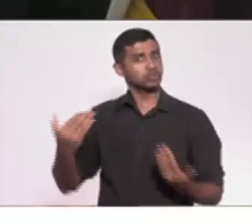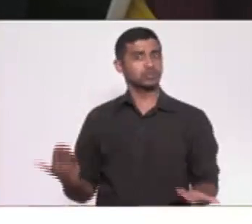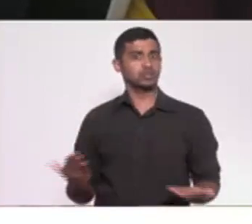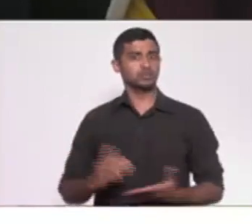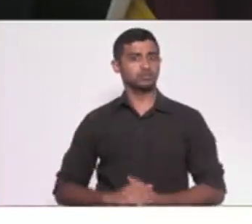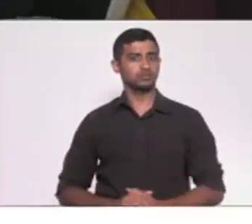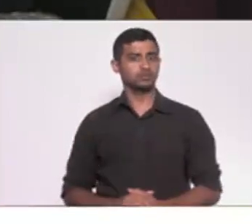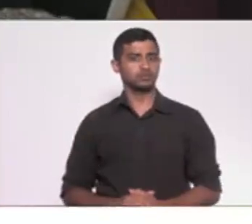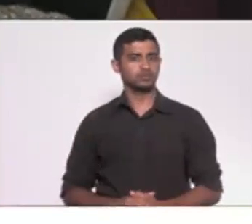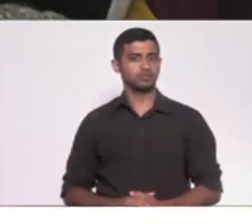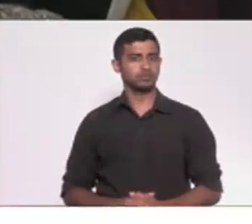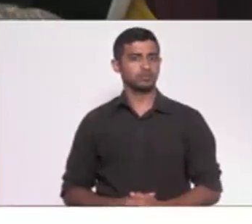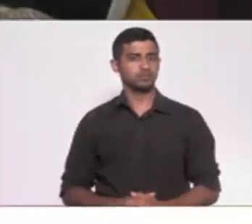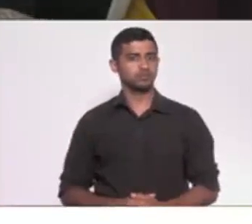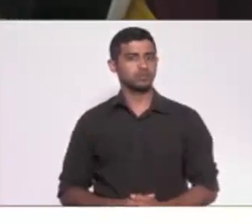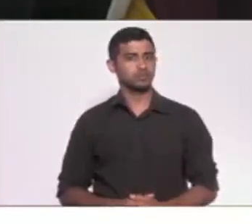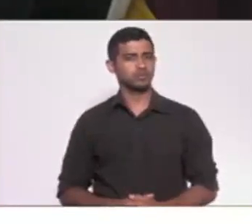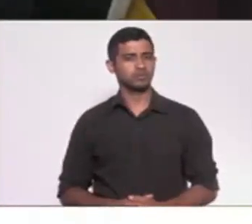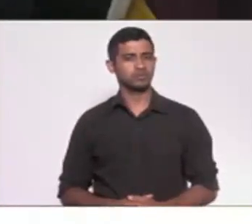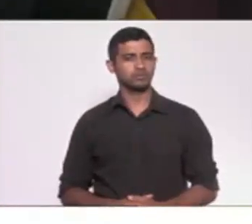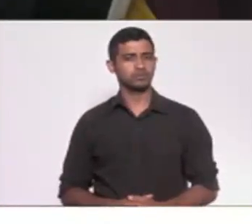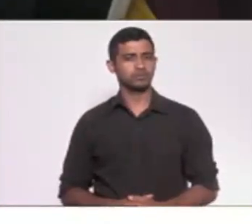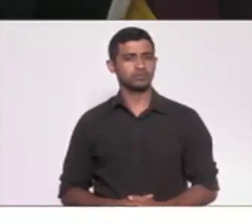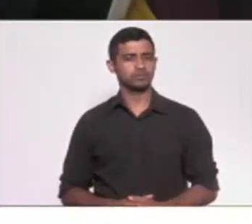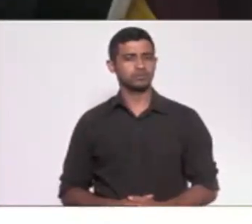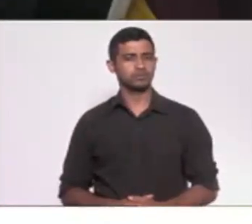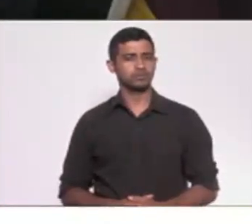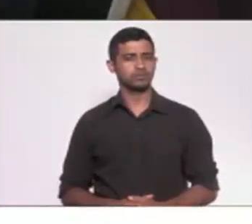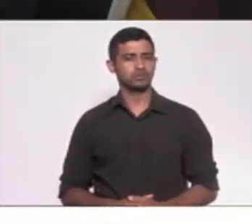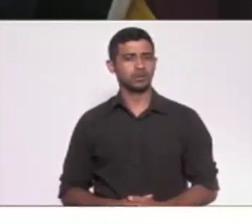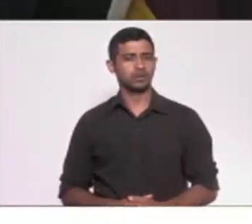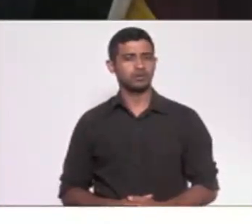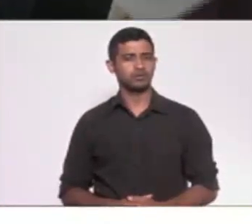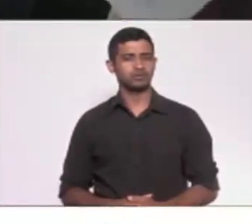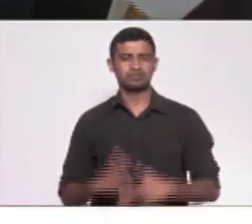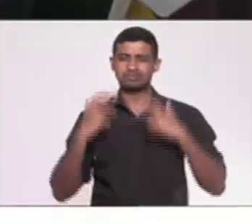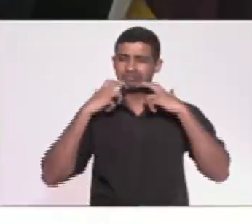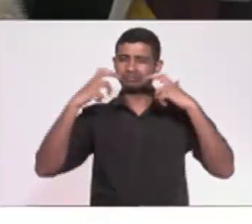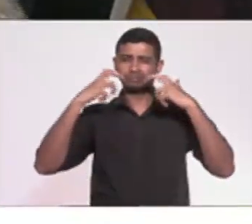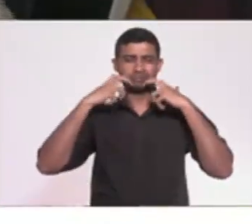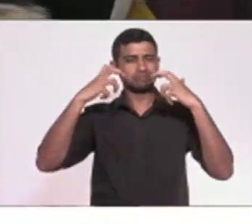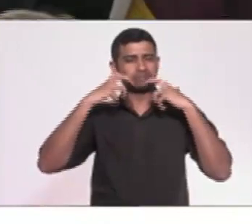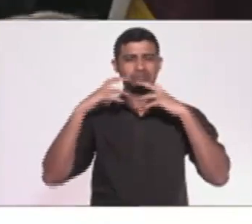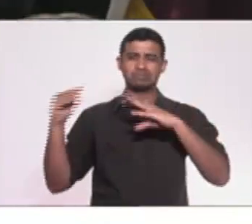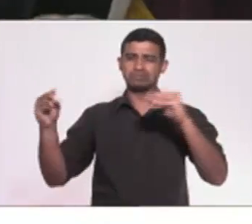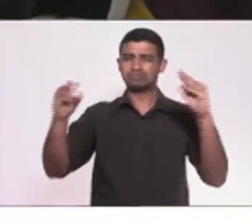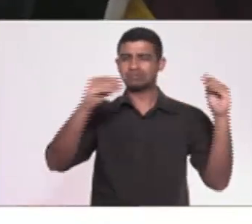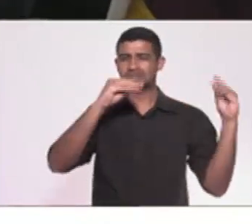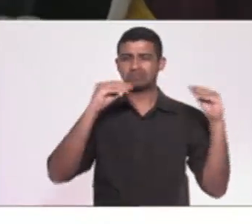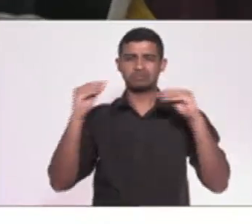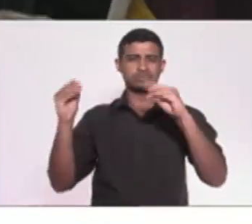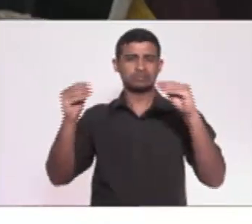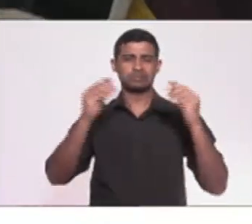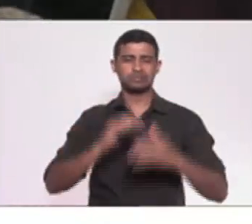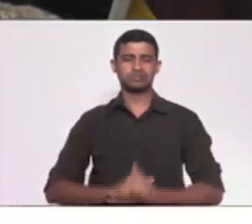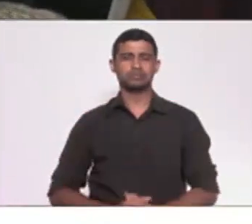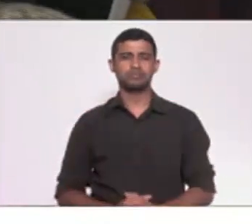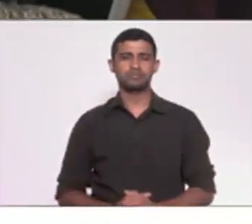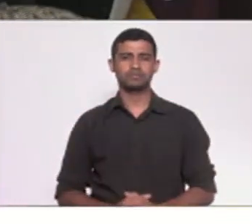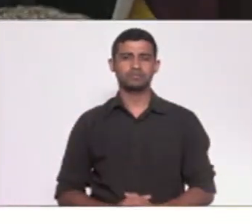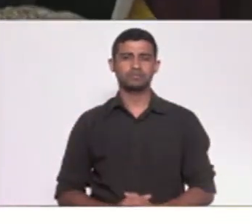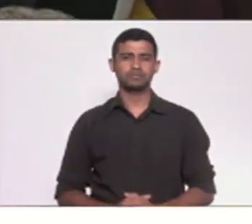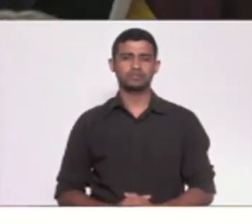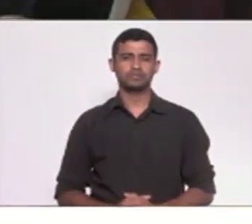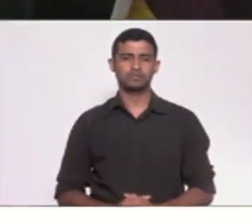lenta. Que a justiça julgue e acabe com a impunidade. Não cabe ao parlamento substituir a justiça. As